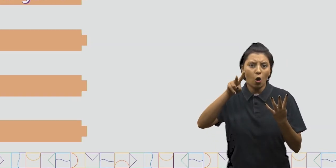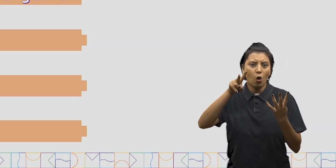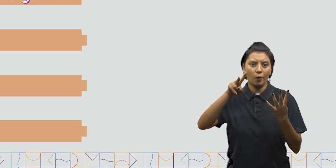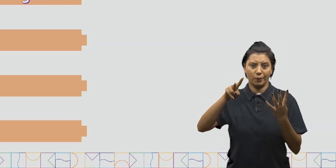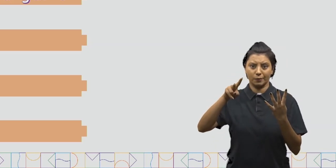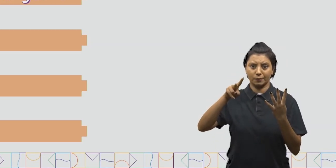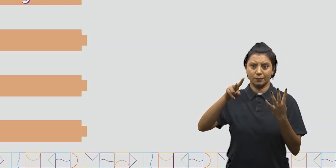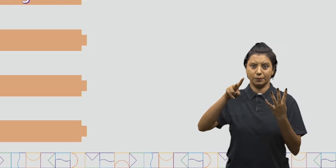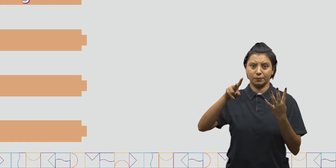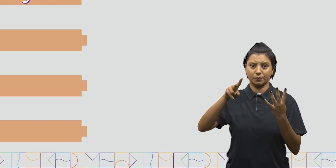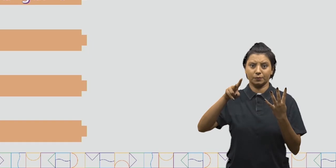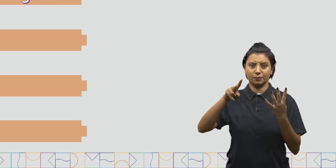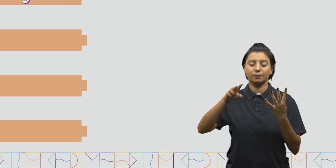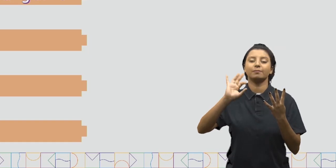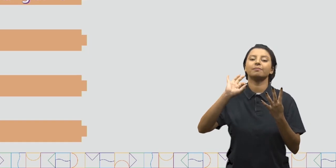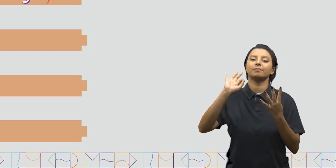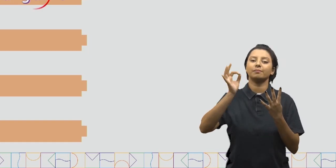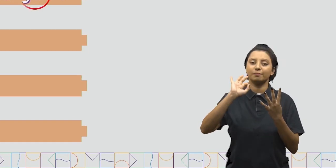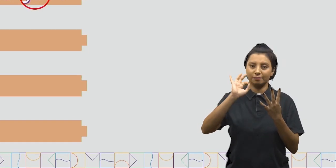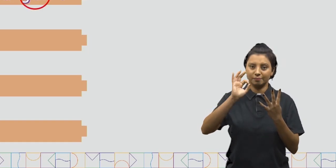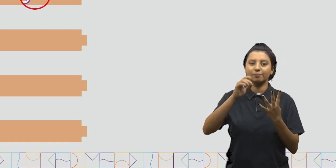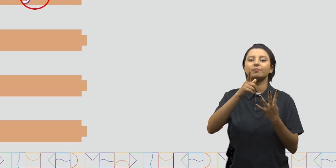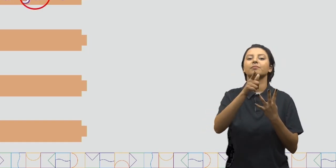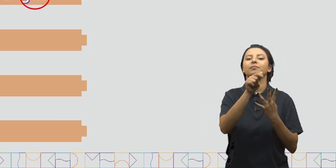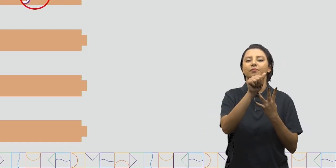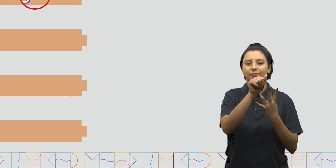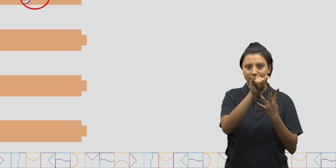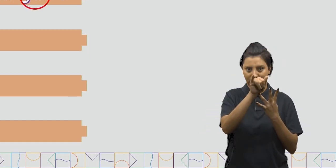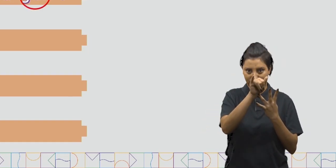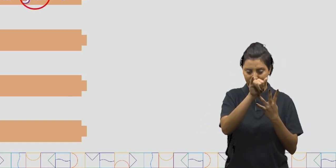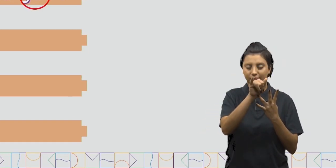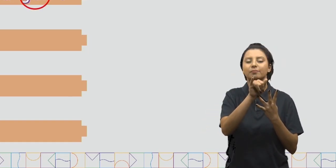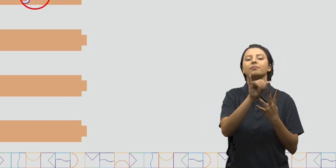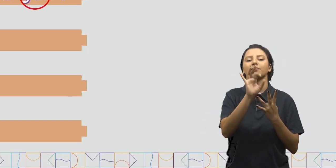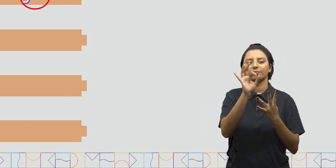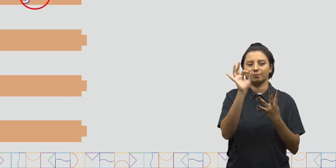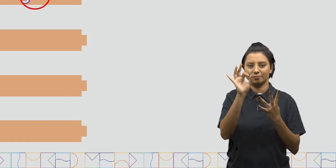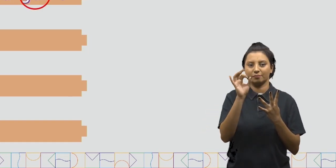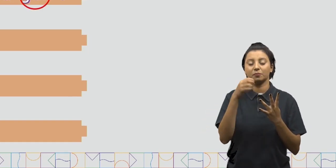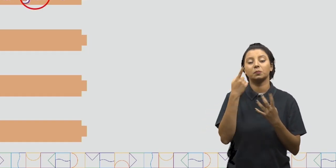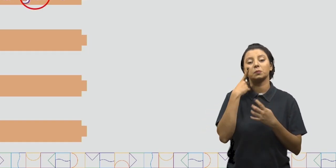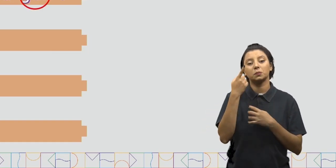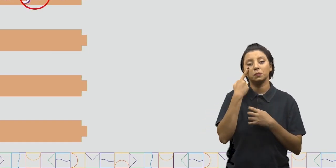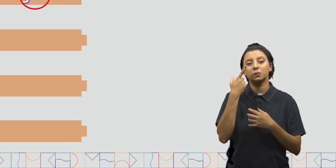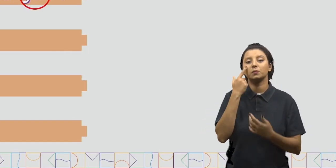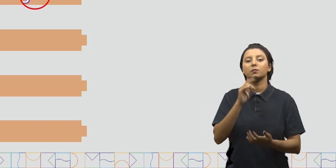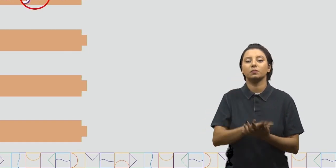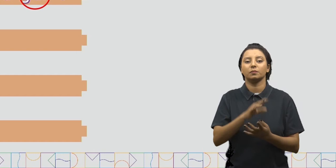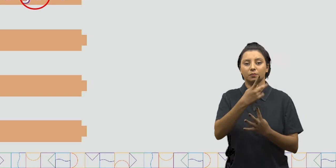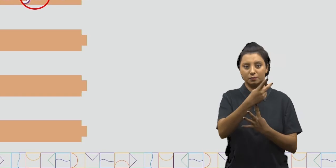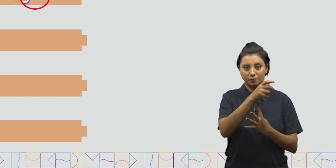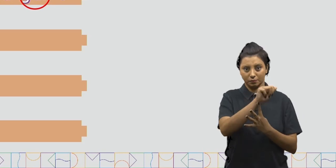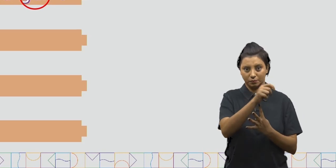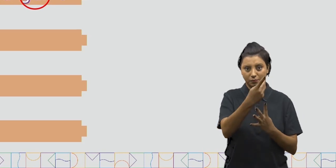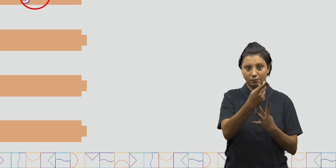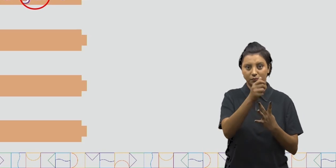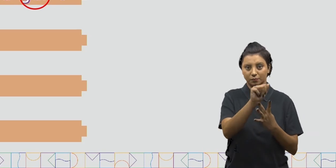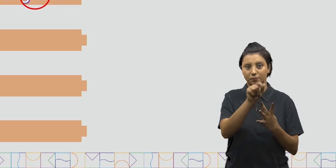forte? É isso mesmo. Se você falou gai, está certo. Observe.